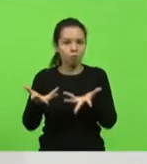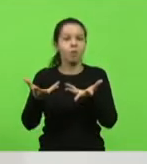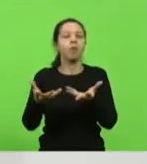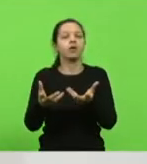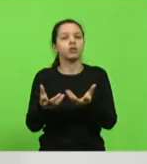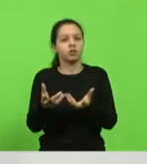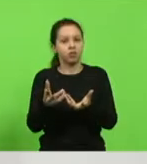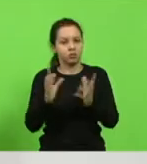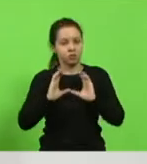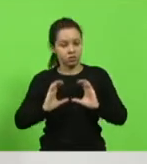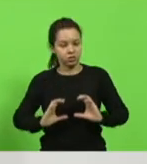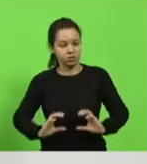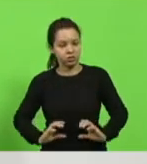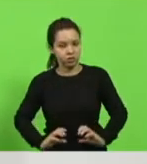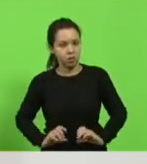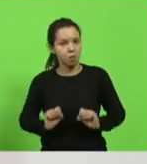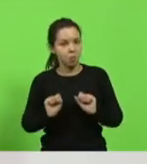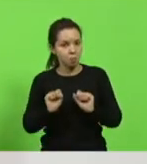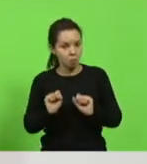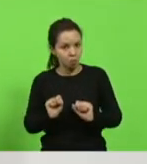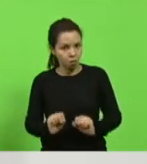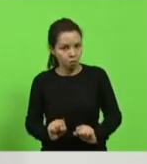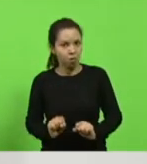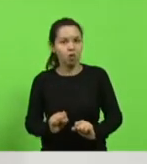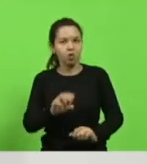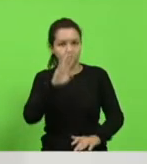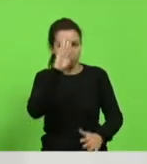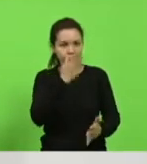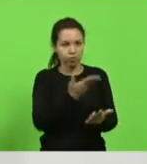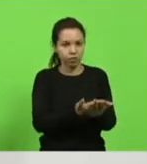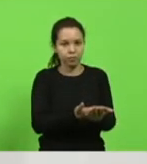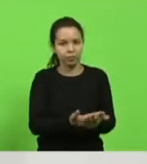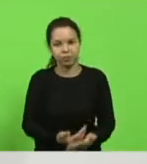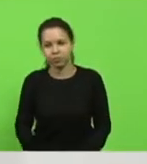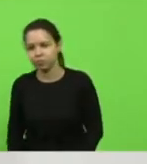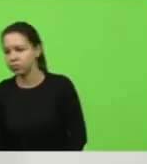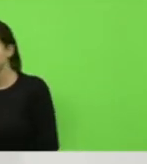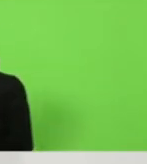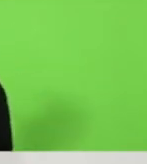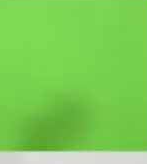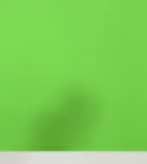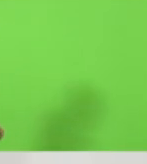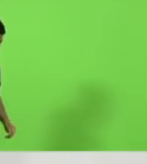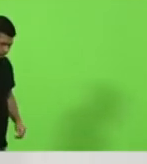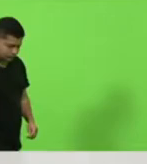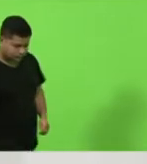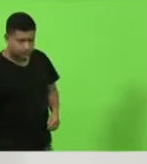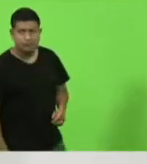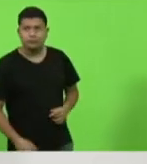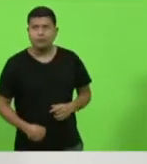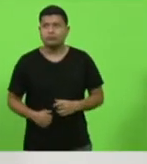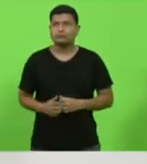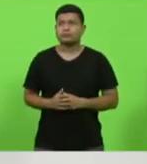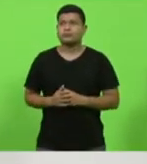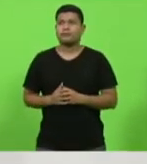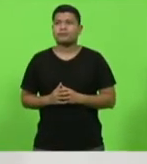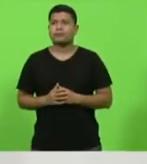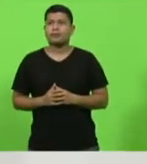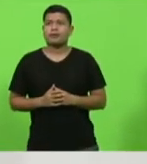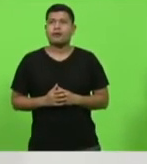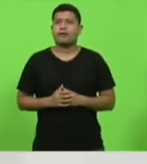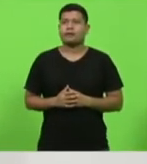que o cidadão possa efetivamente confiar via de regra licitações